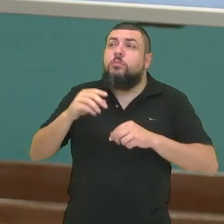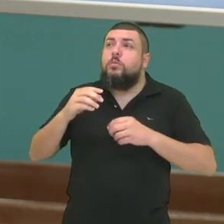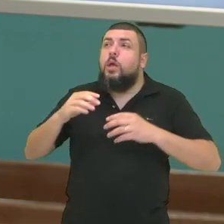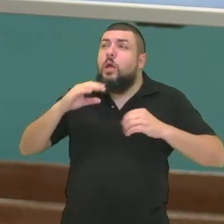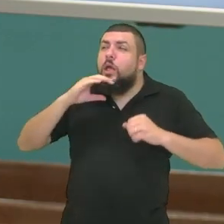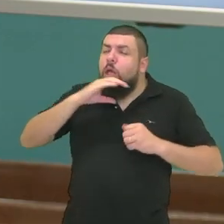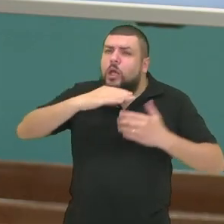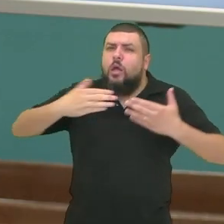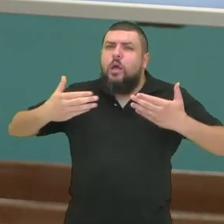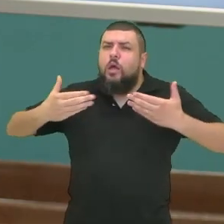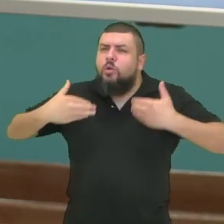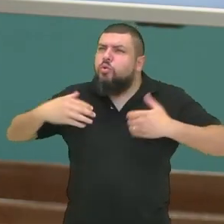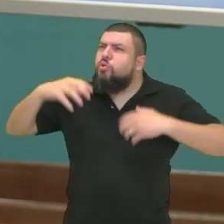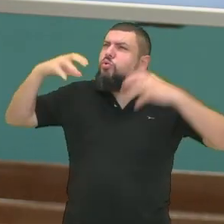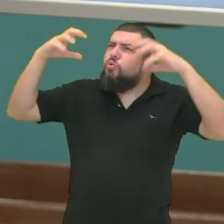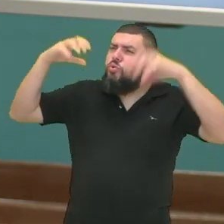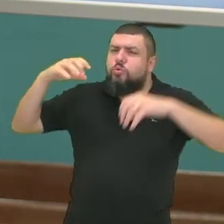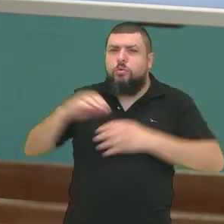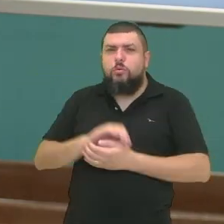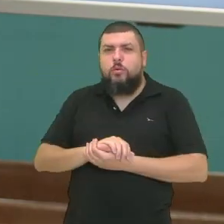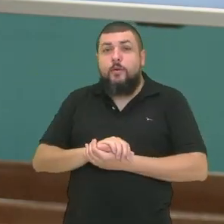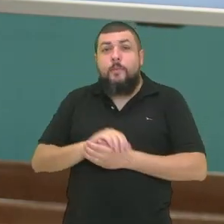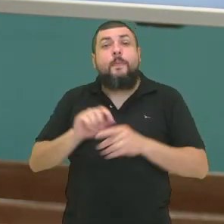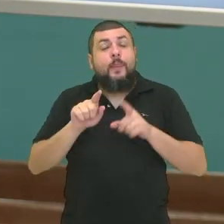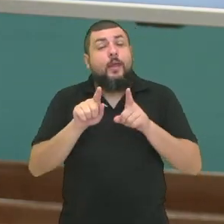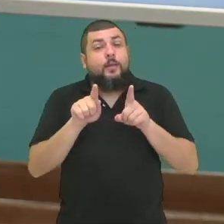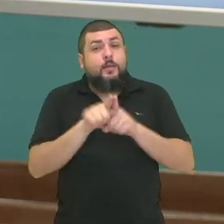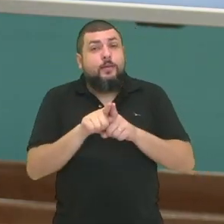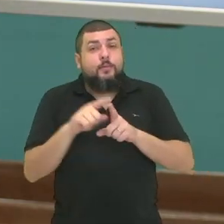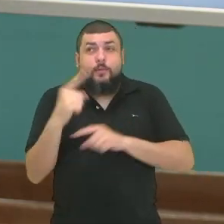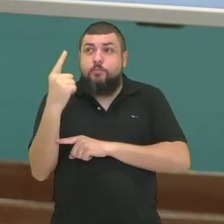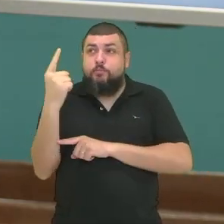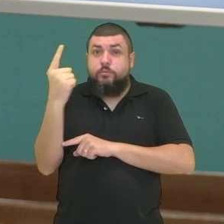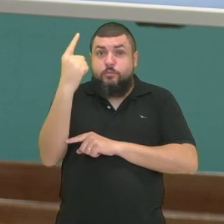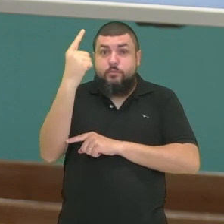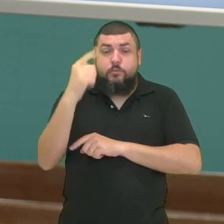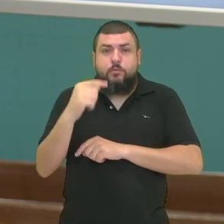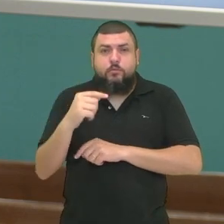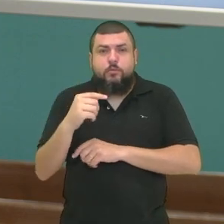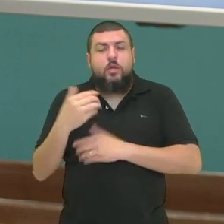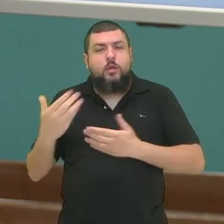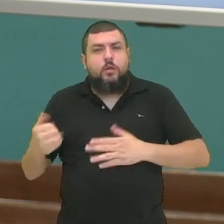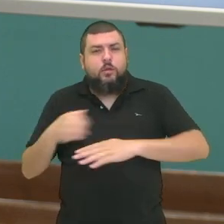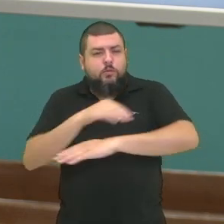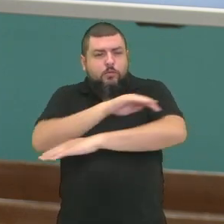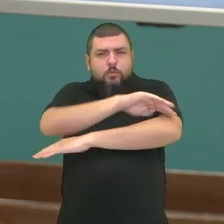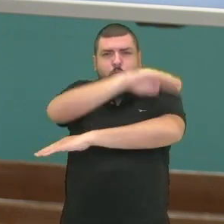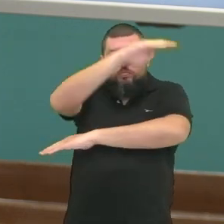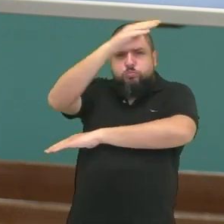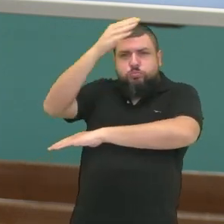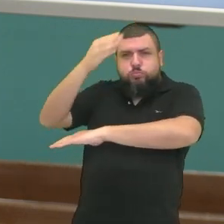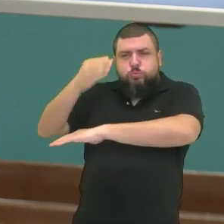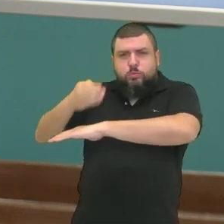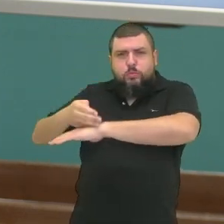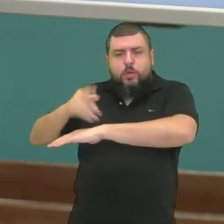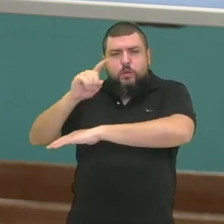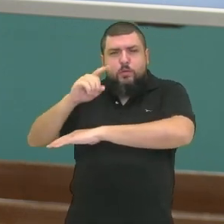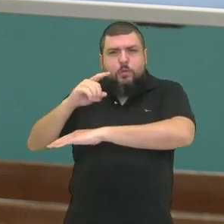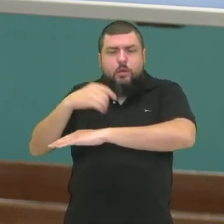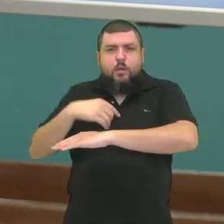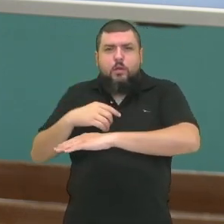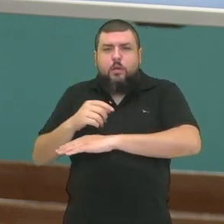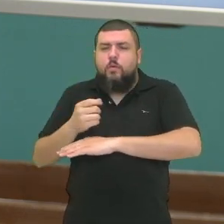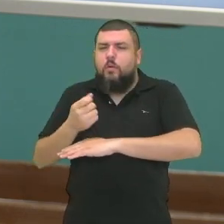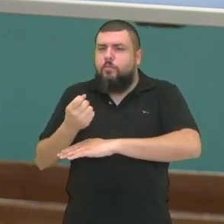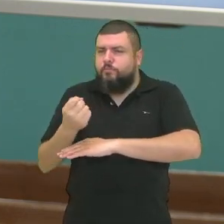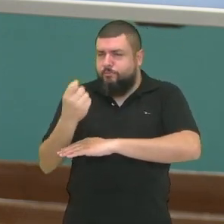ao contrário. Mas também tem o fator altitude. Então, nas regiões de montanhas, mesmo estando próximo à linha do Equador, olha só que